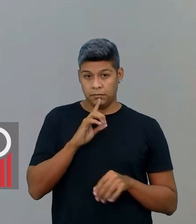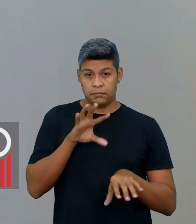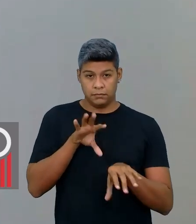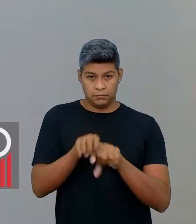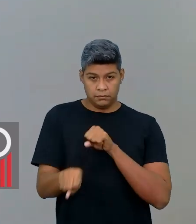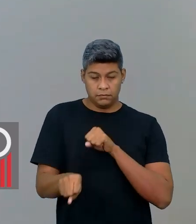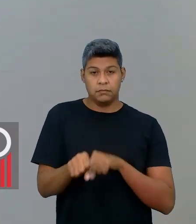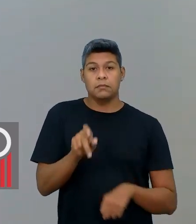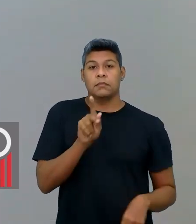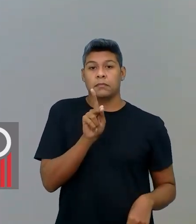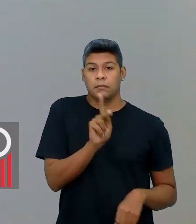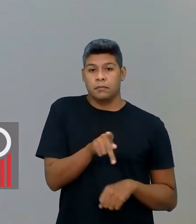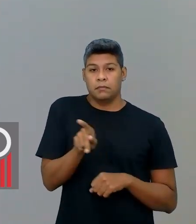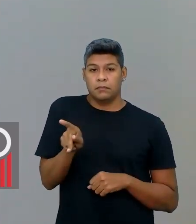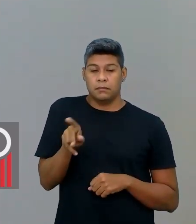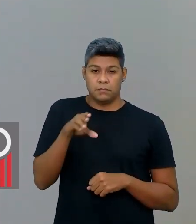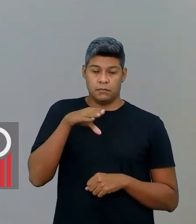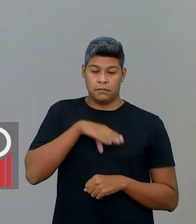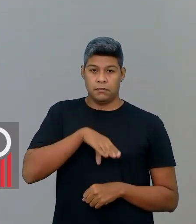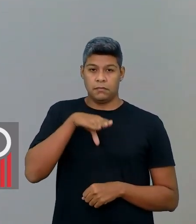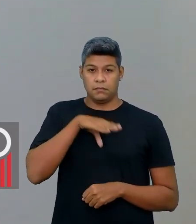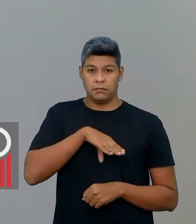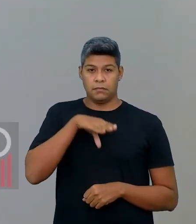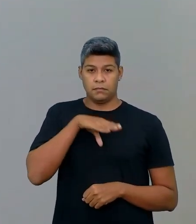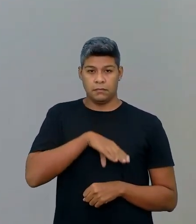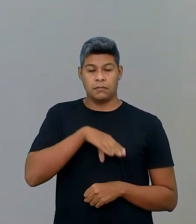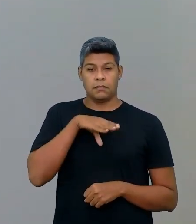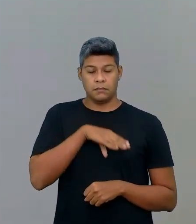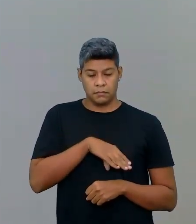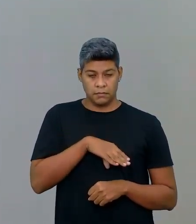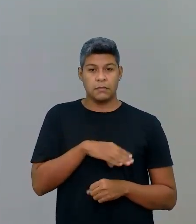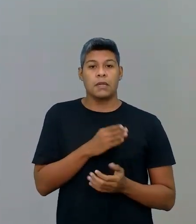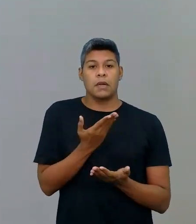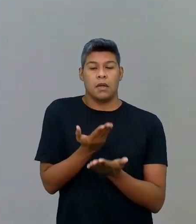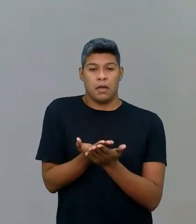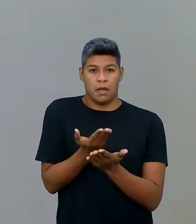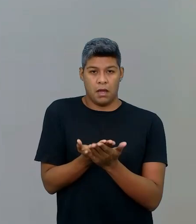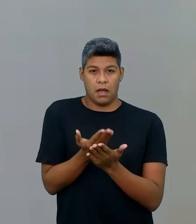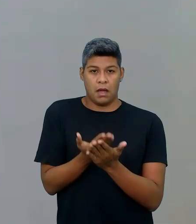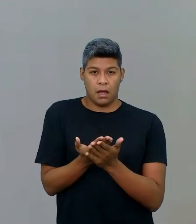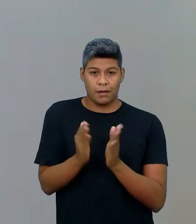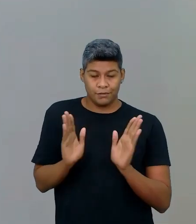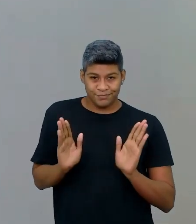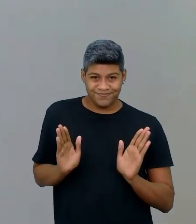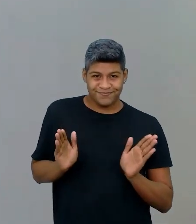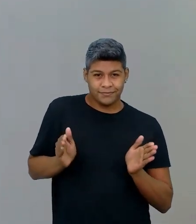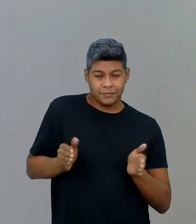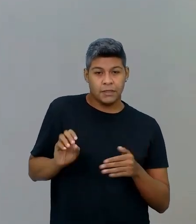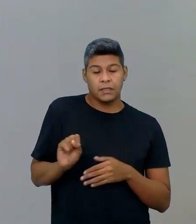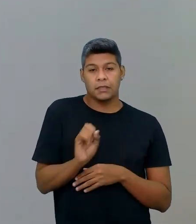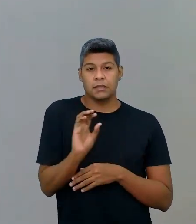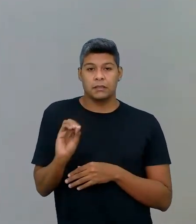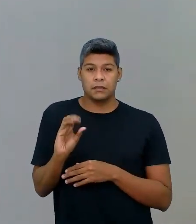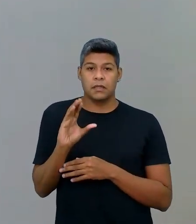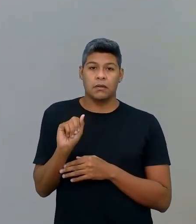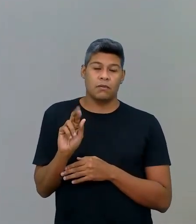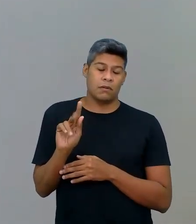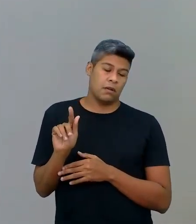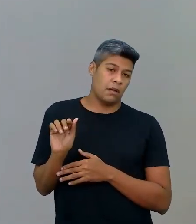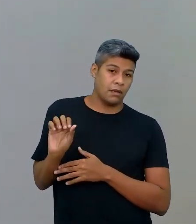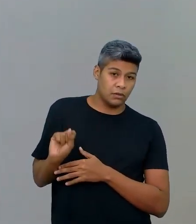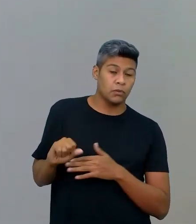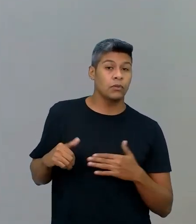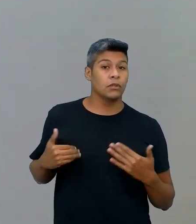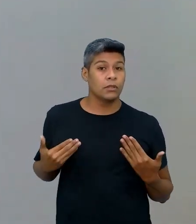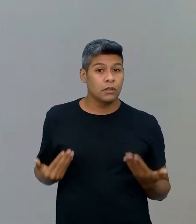língua portuguesa e leciono em escola de ensino integral aqui na região de São Carlos, né, lecionando aulas de língua portuguesa. Então, a